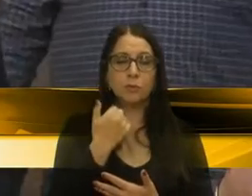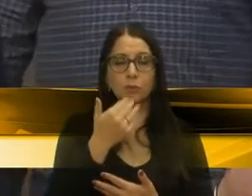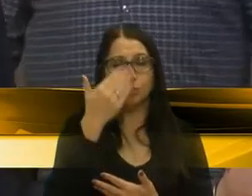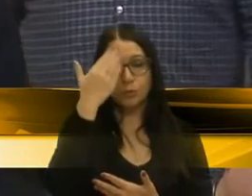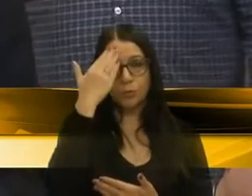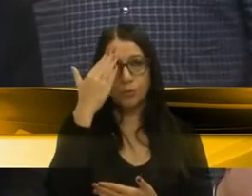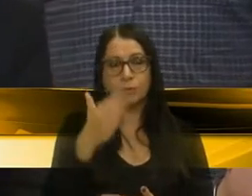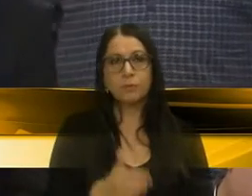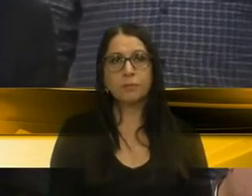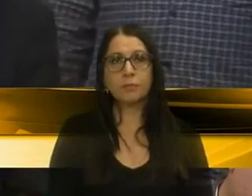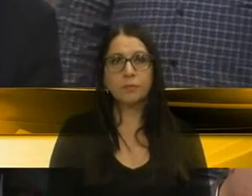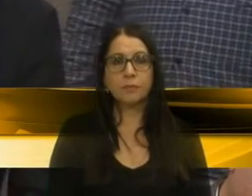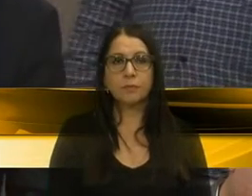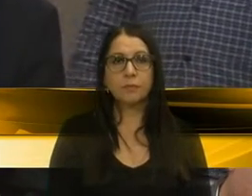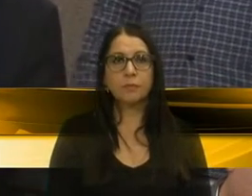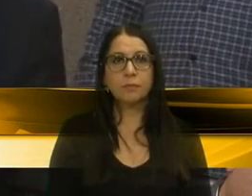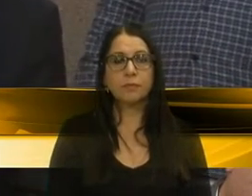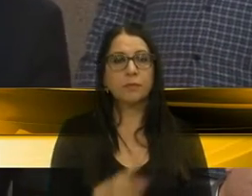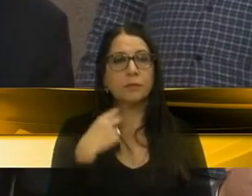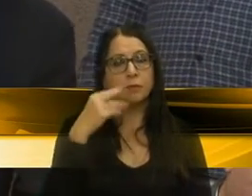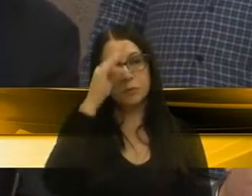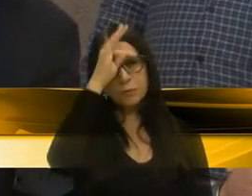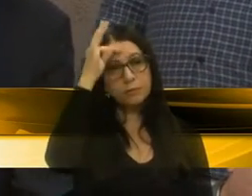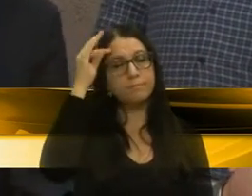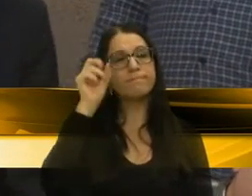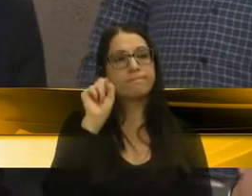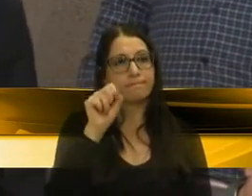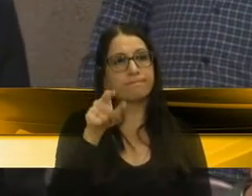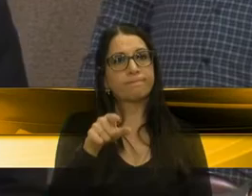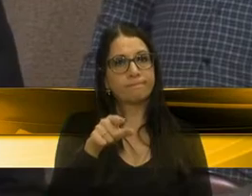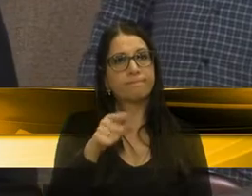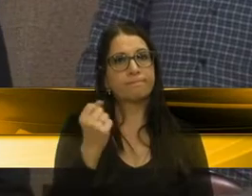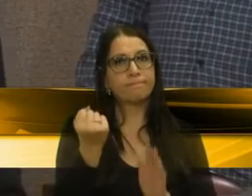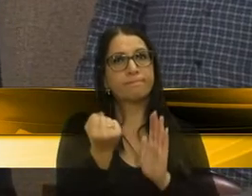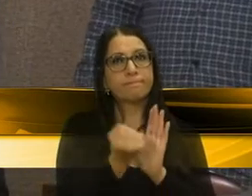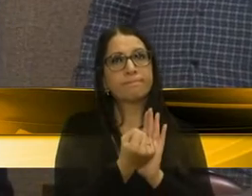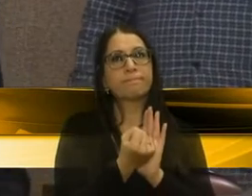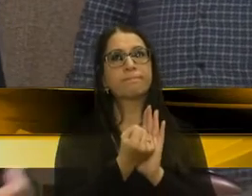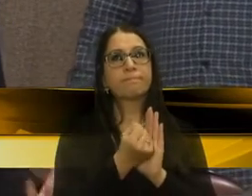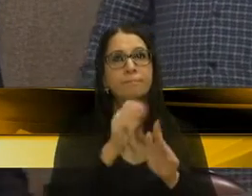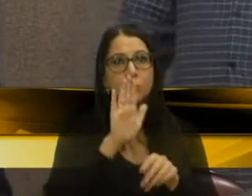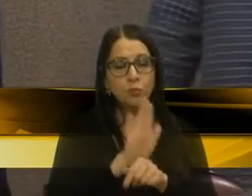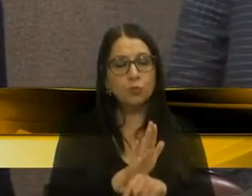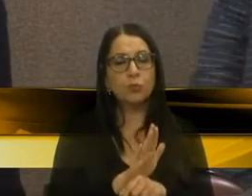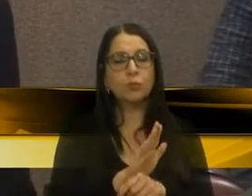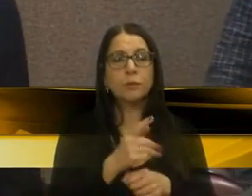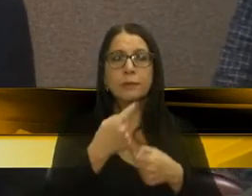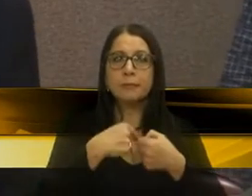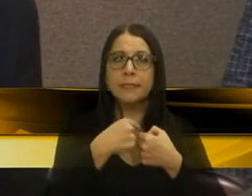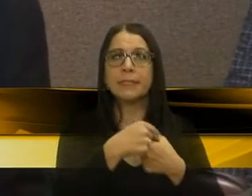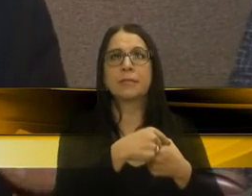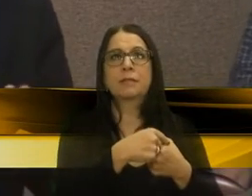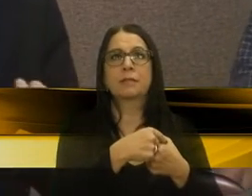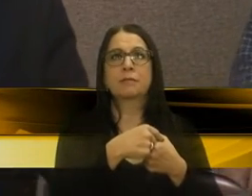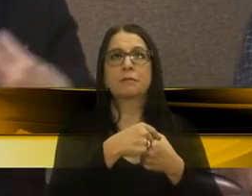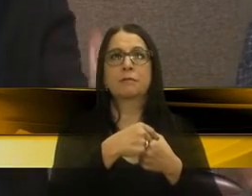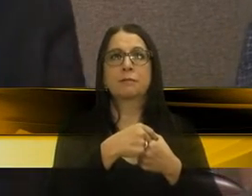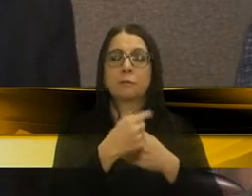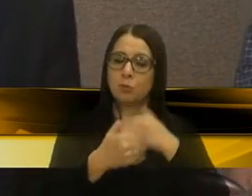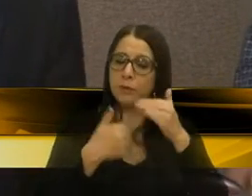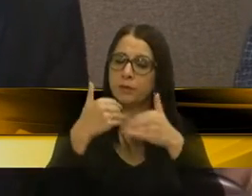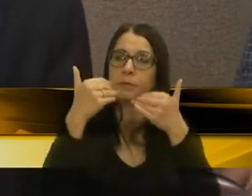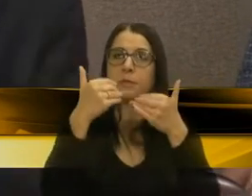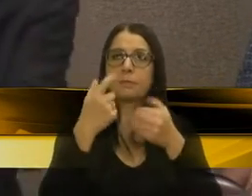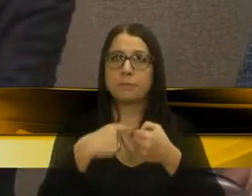obrigado. Vereador Twigo, isso aí, deixa um legado de que ajudou uma cidade, Acho que morreu. um